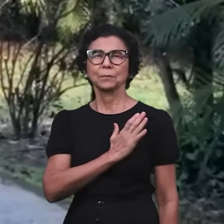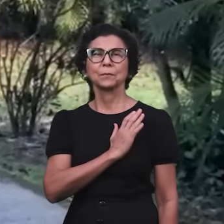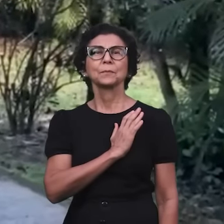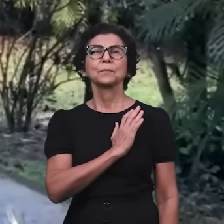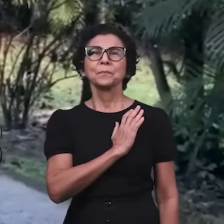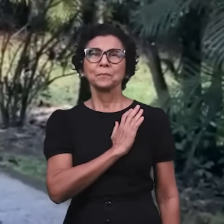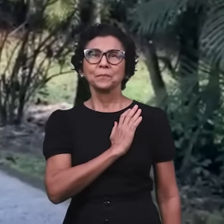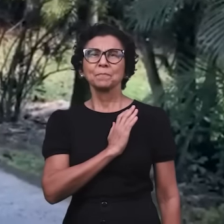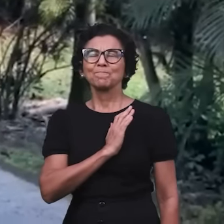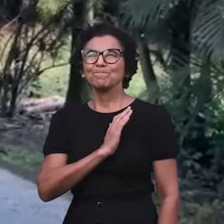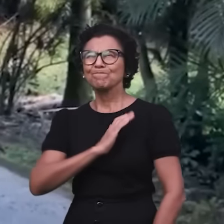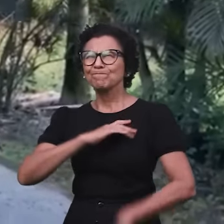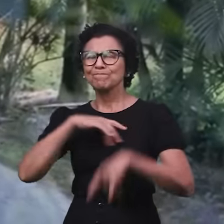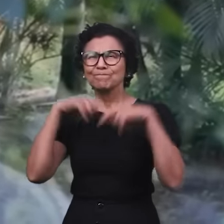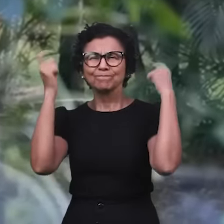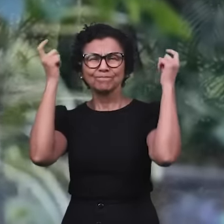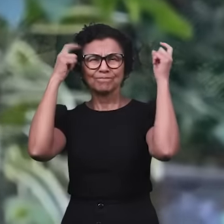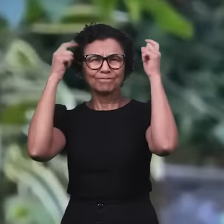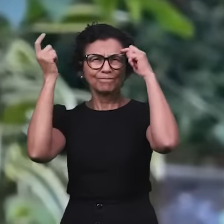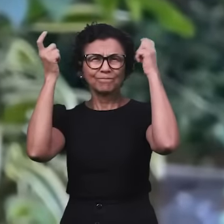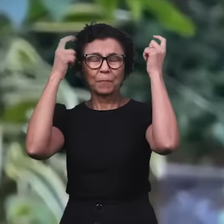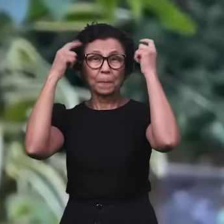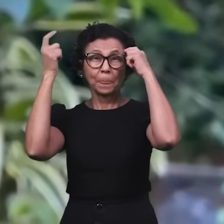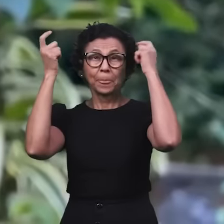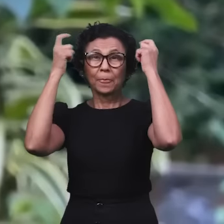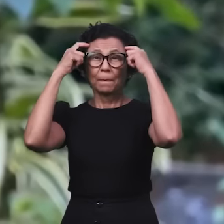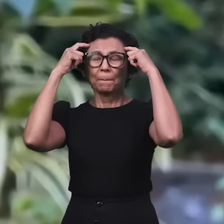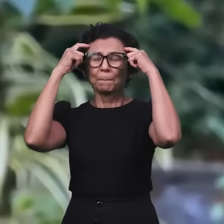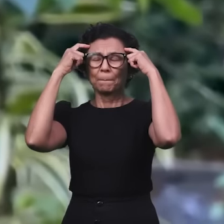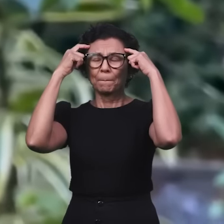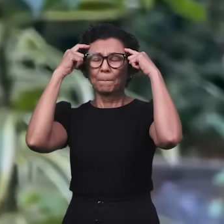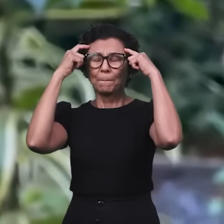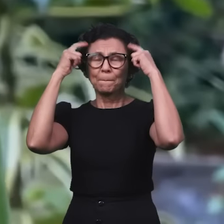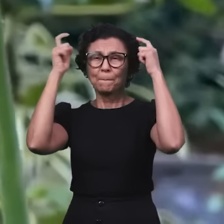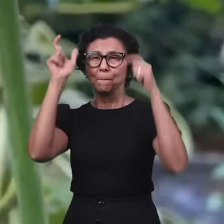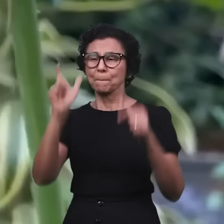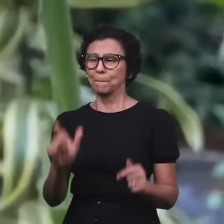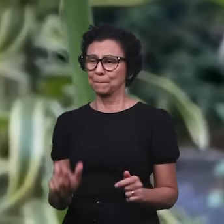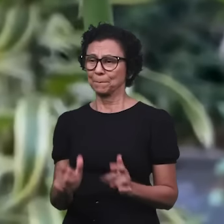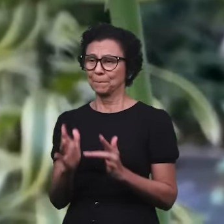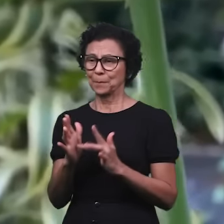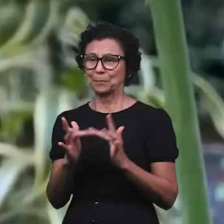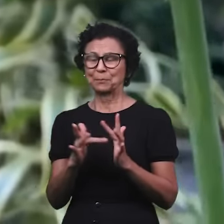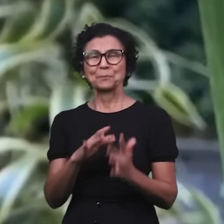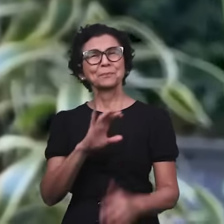nossos pensamentos em Cristo Jesus.